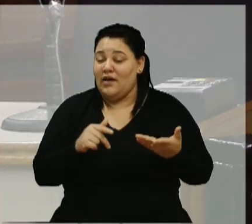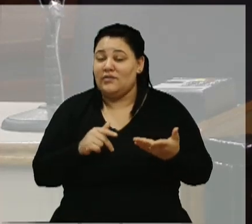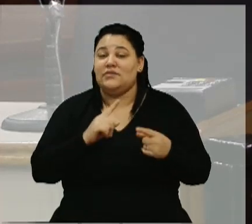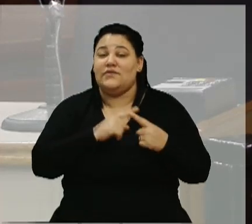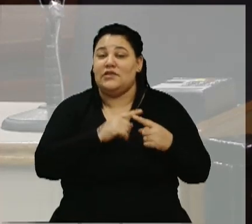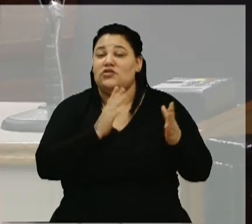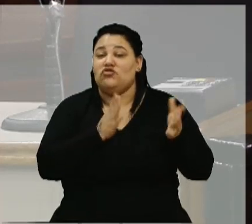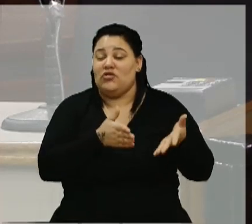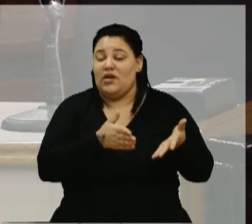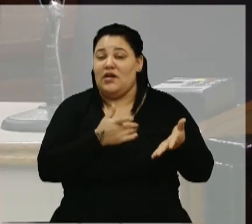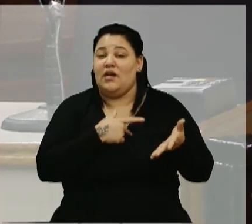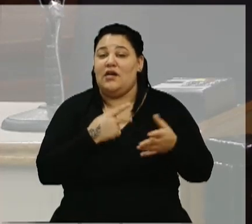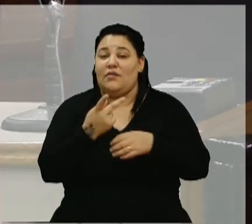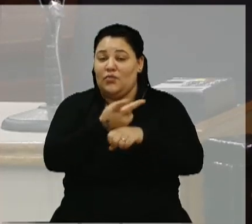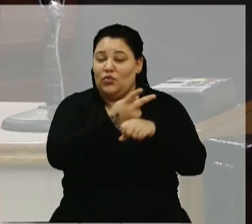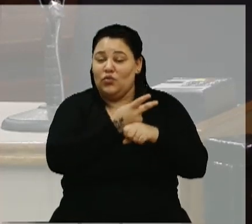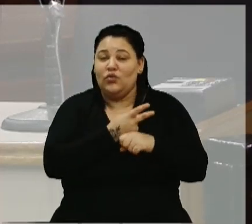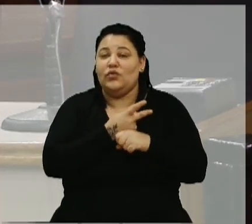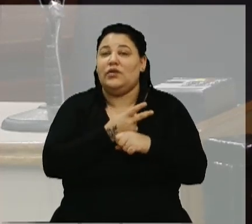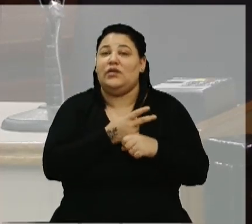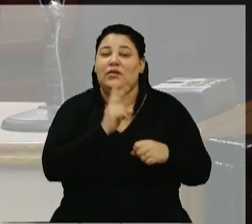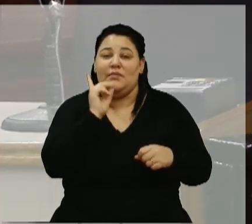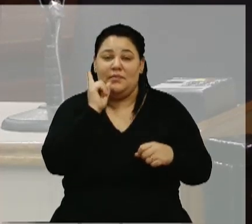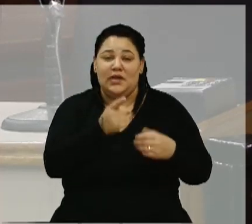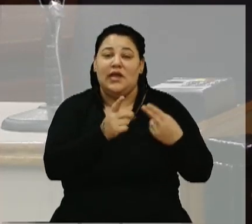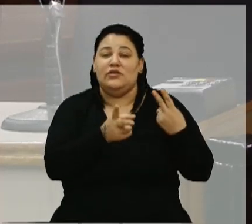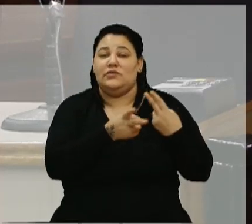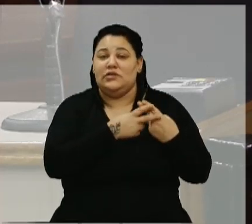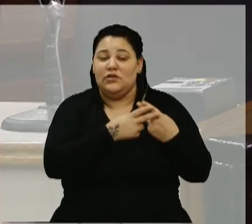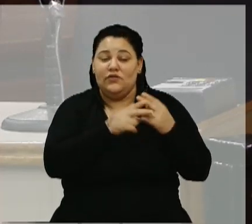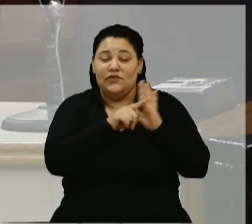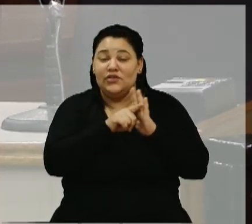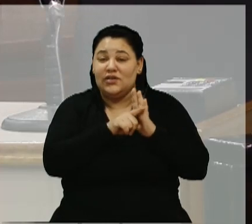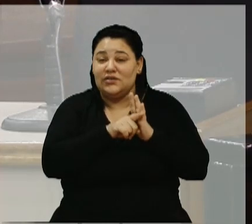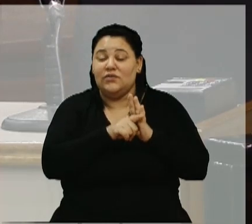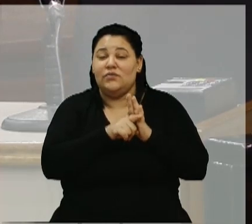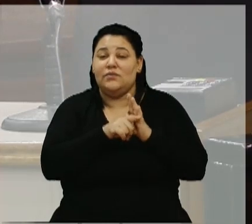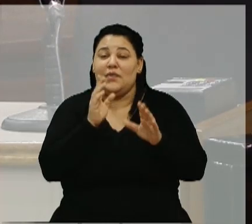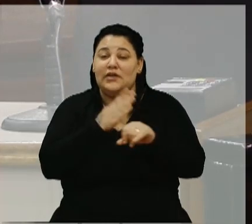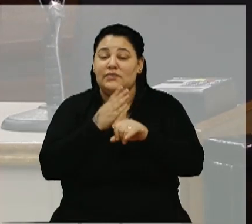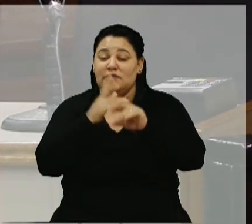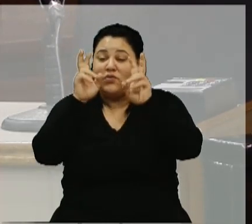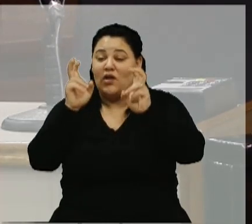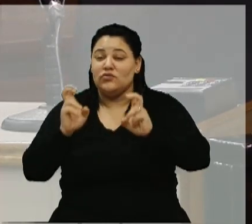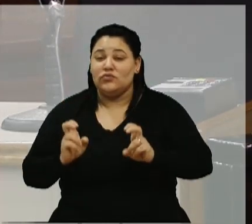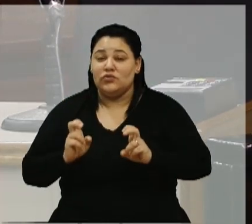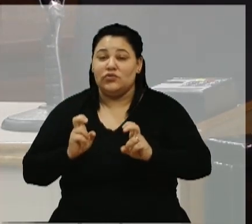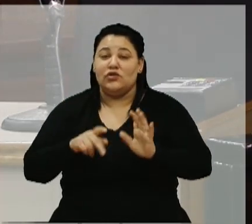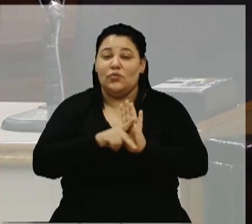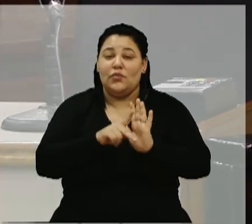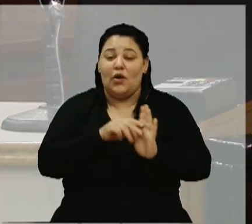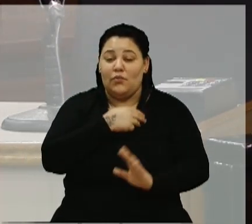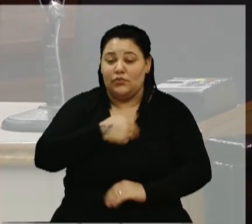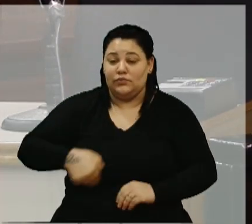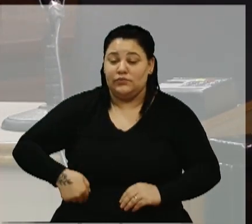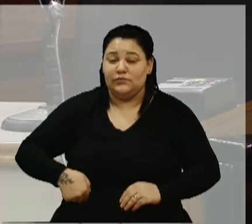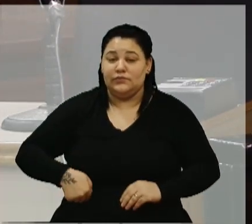e apreensões, mandados de prisões e investigações envolvendo fatos que ele próprio é suposta, abre aspas,